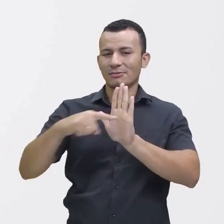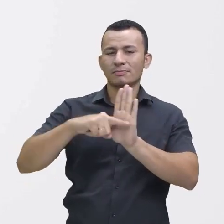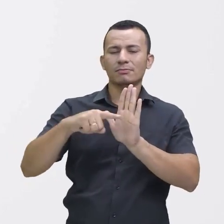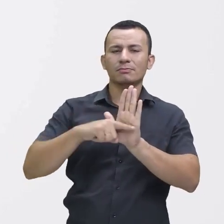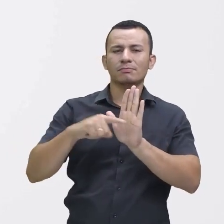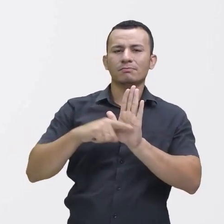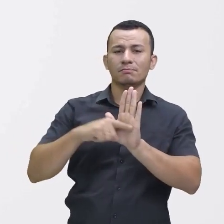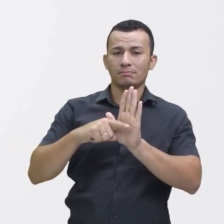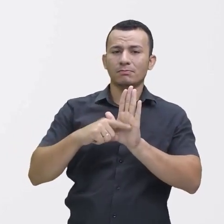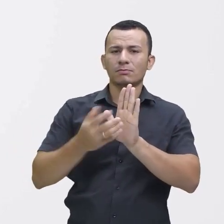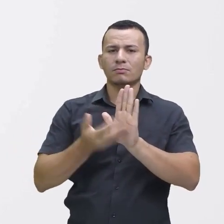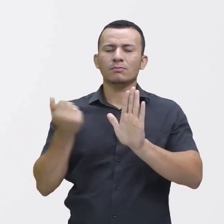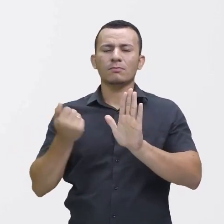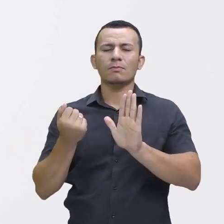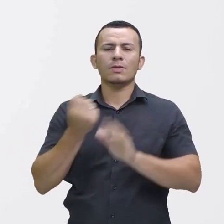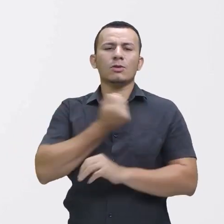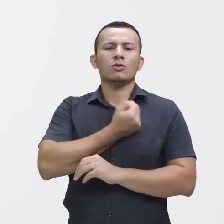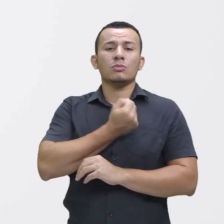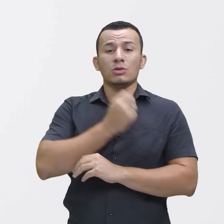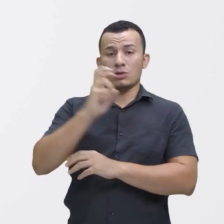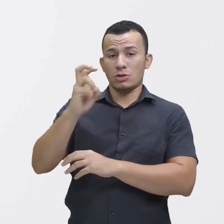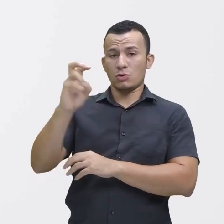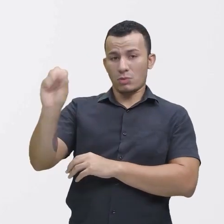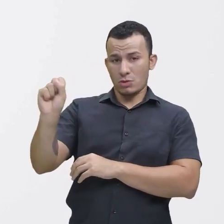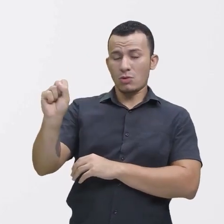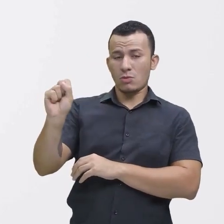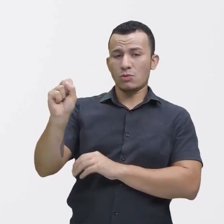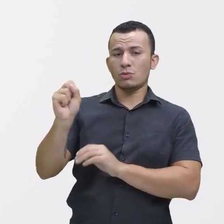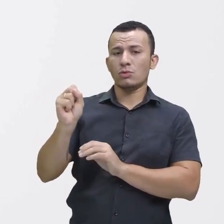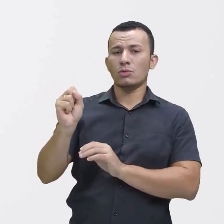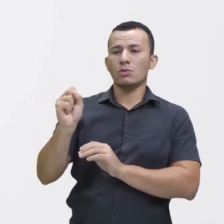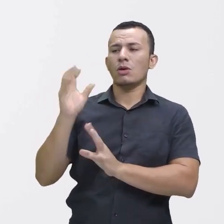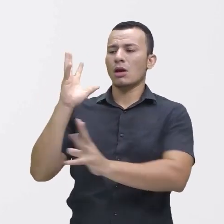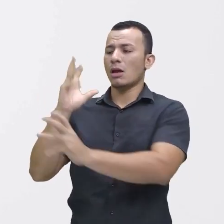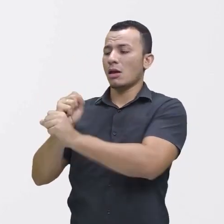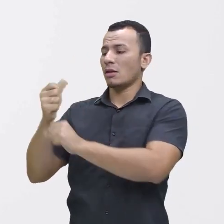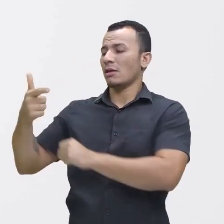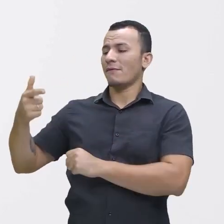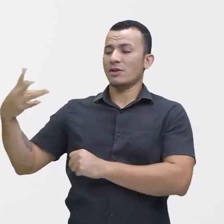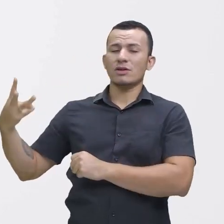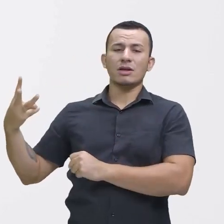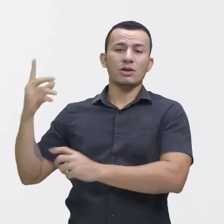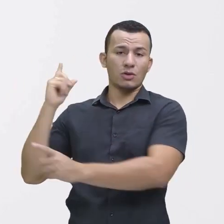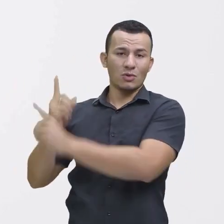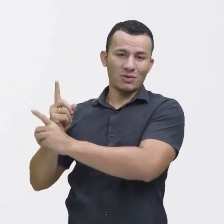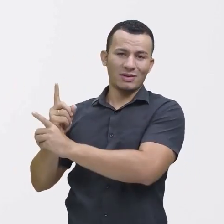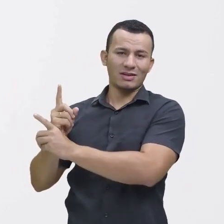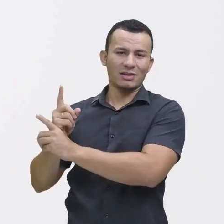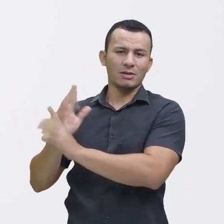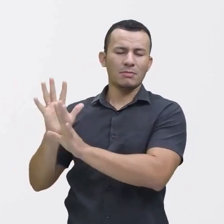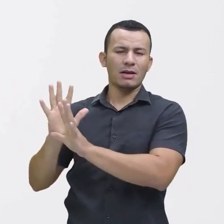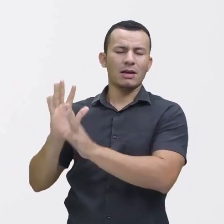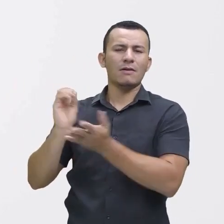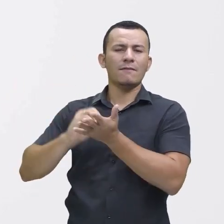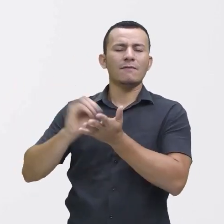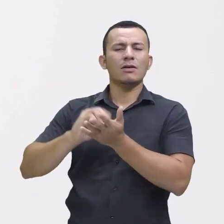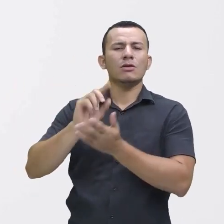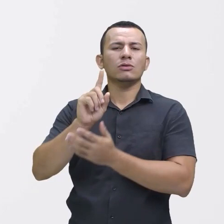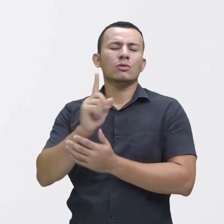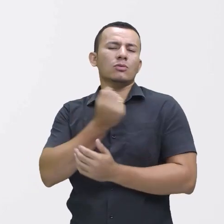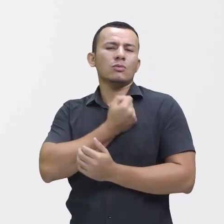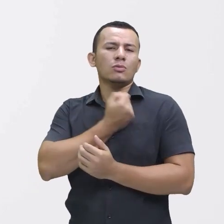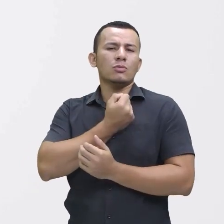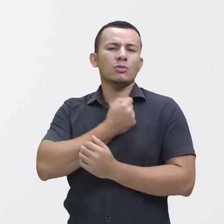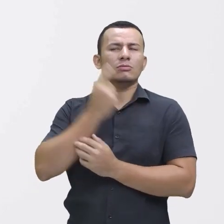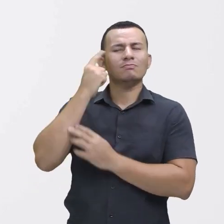Retirei uma quantidade do número 58 e obtive 23. Como você vai fazer isso? Não está conseguindo fazer o cálculo